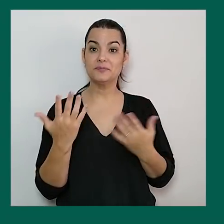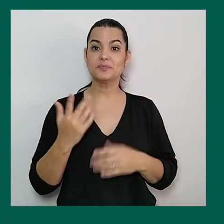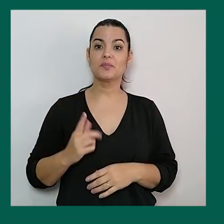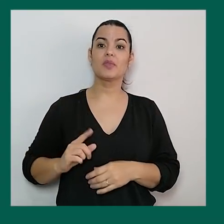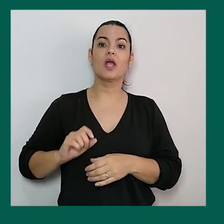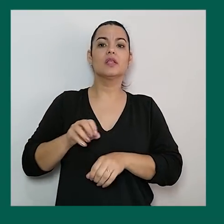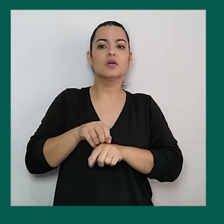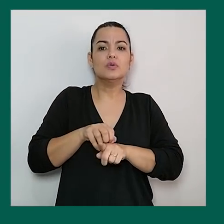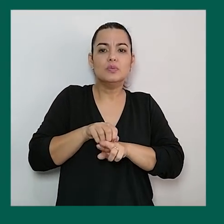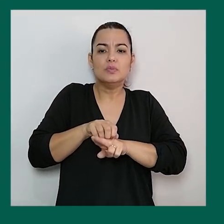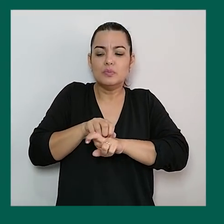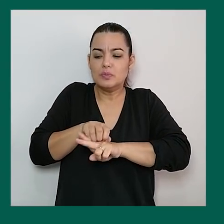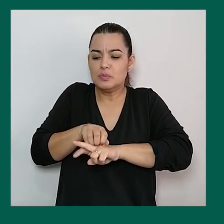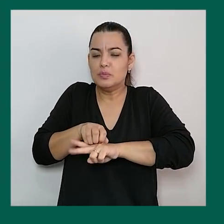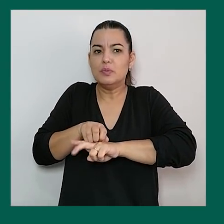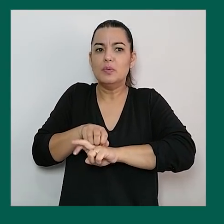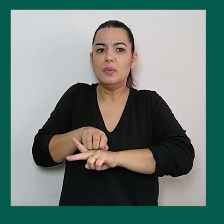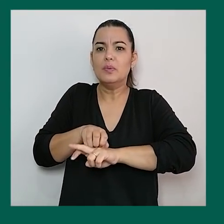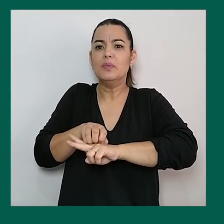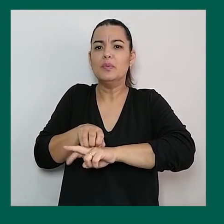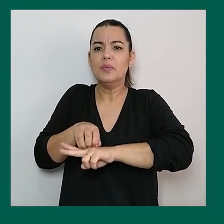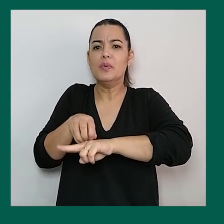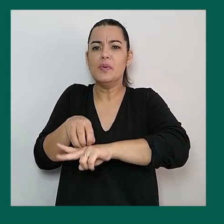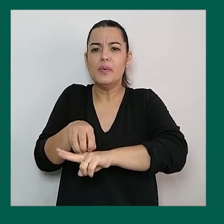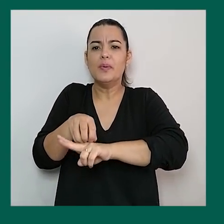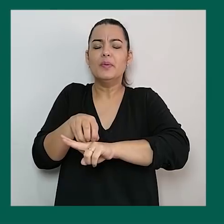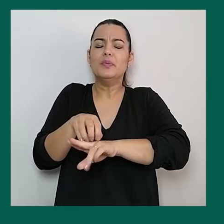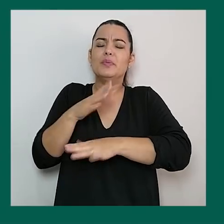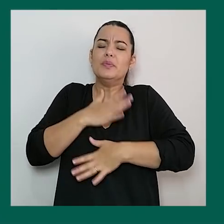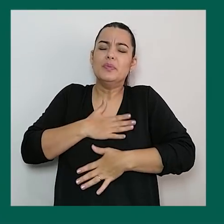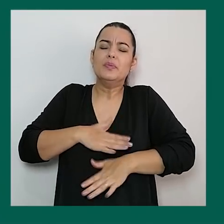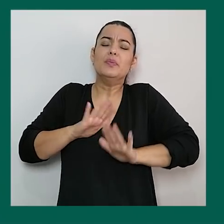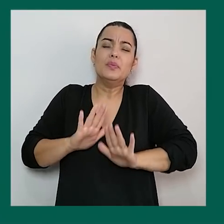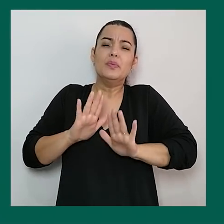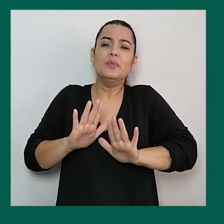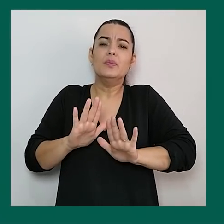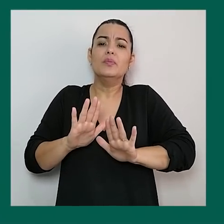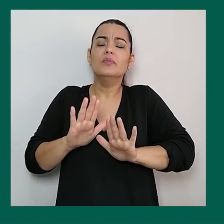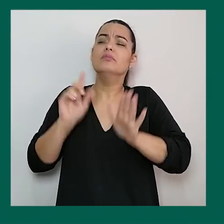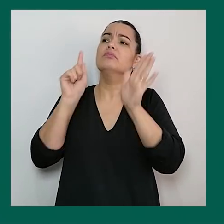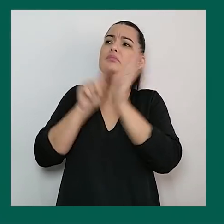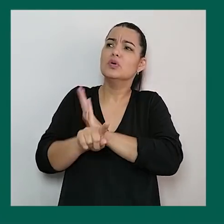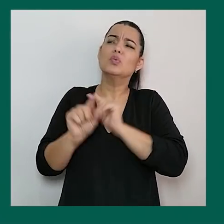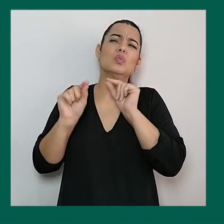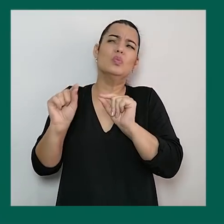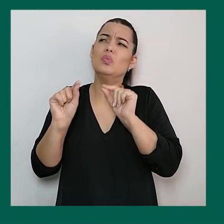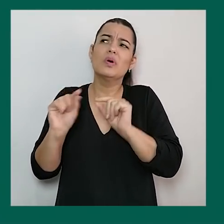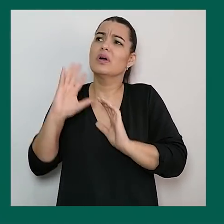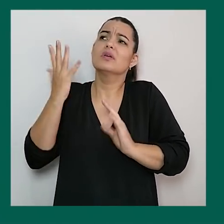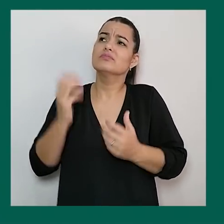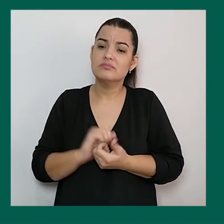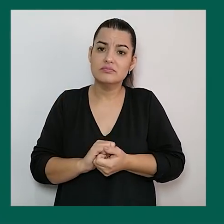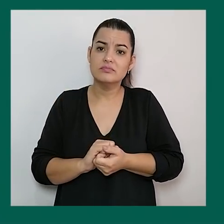lesma muito lenta aproximou-se devagar e perguntou o que estava